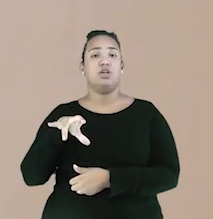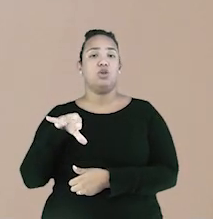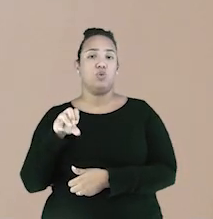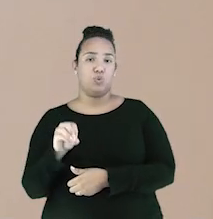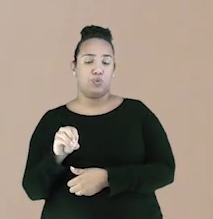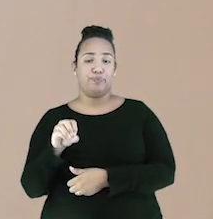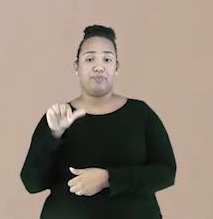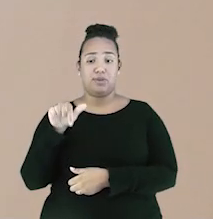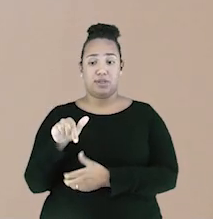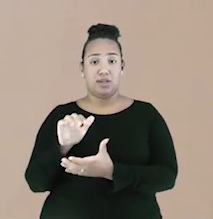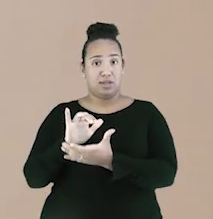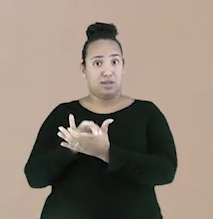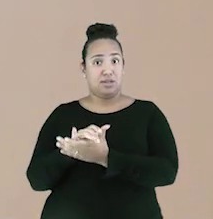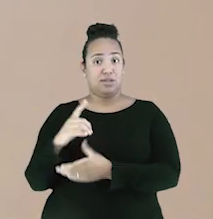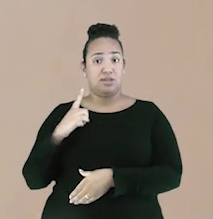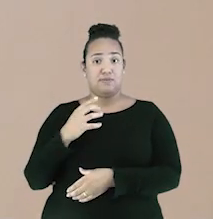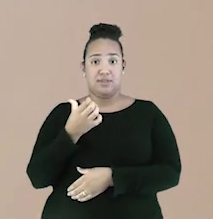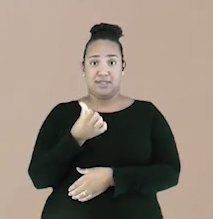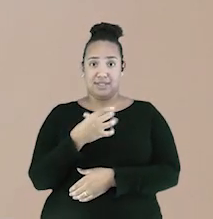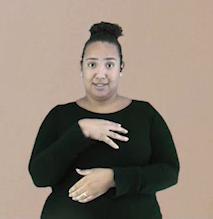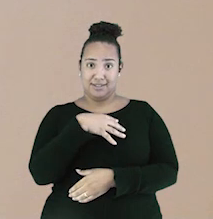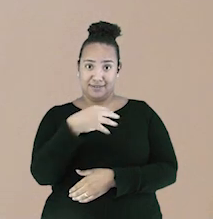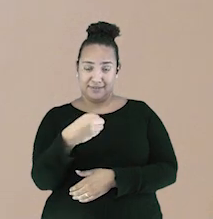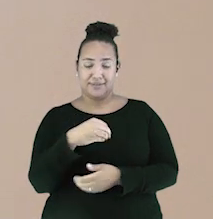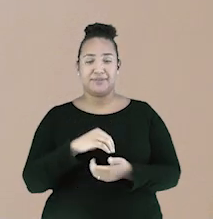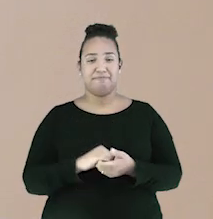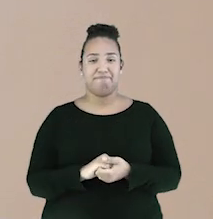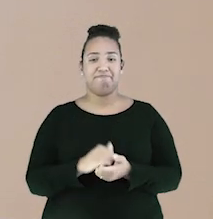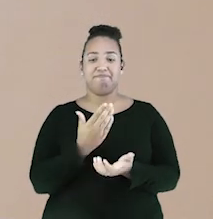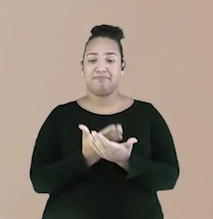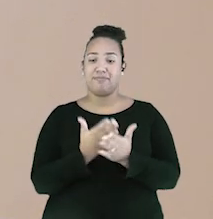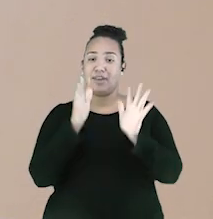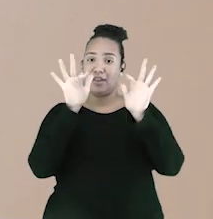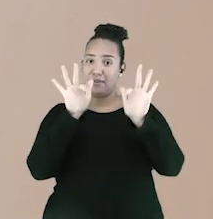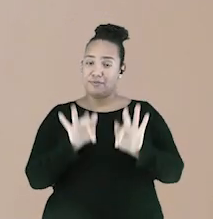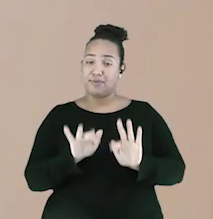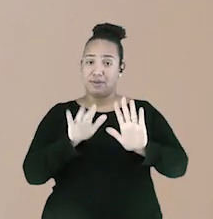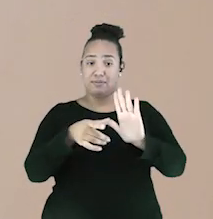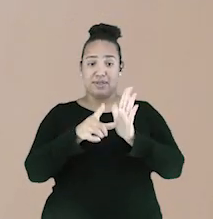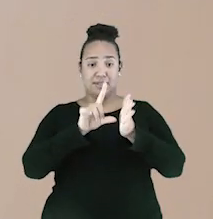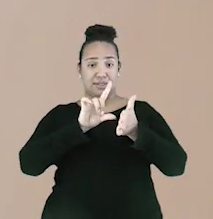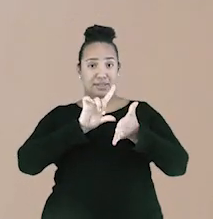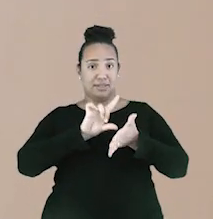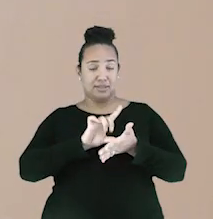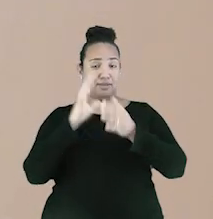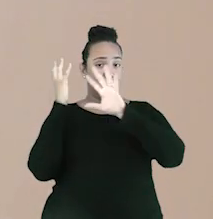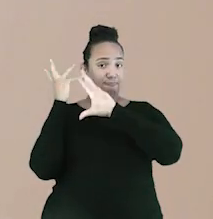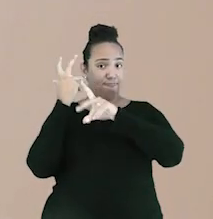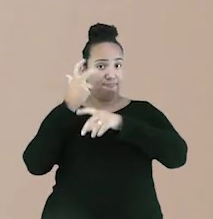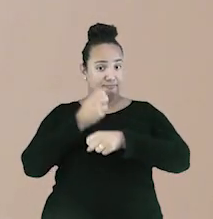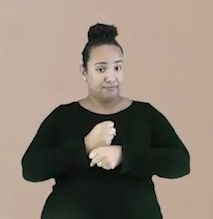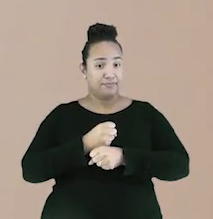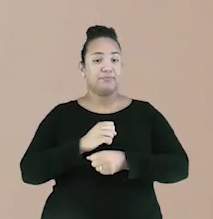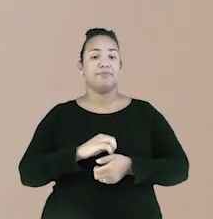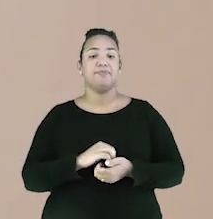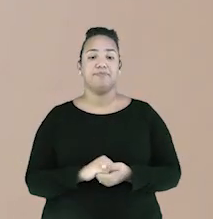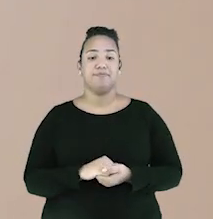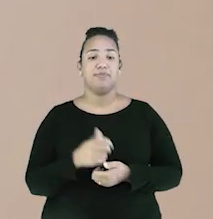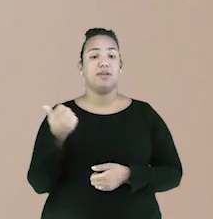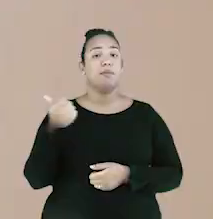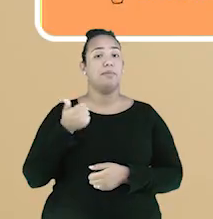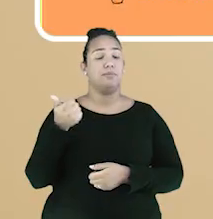Lutero vivia. O casal teve 6 filhos. Nossa aula está chegando ao fim, mas antes de finalizar, vamos reforçar alguns